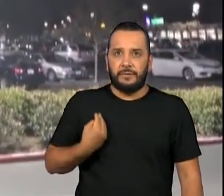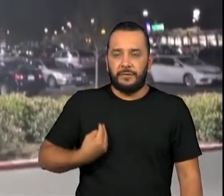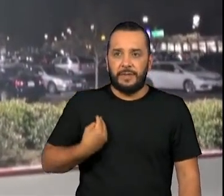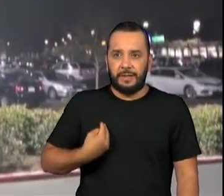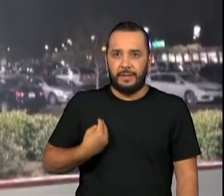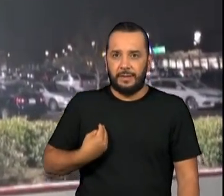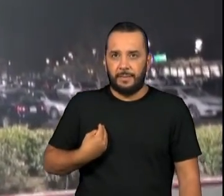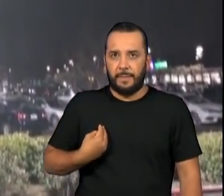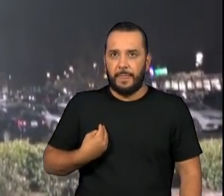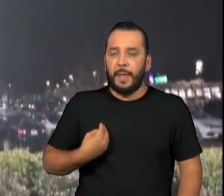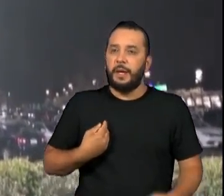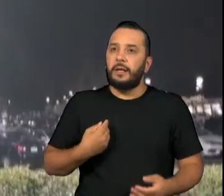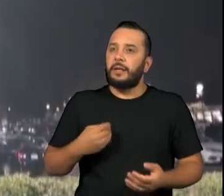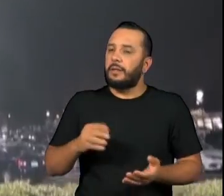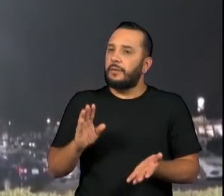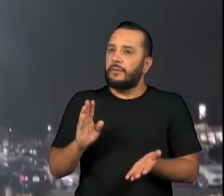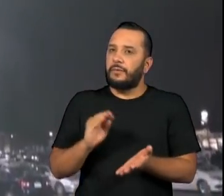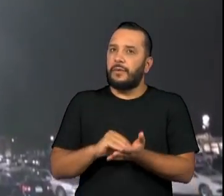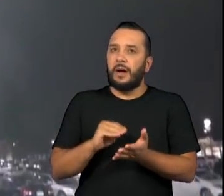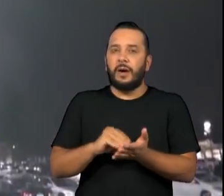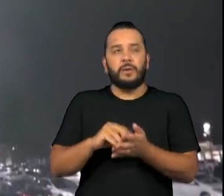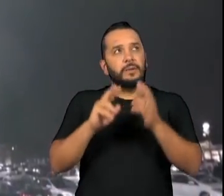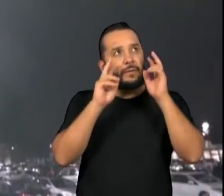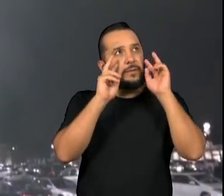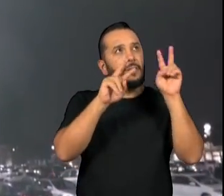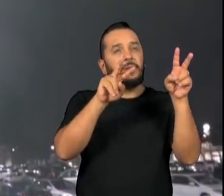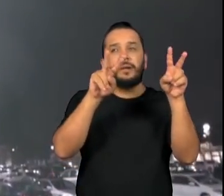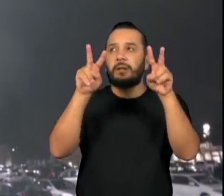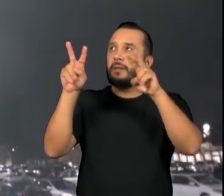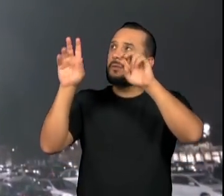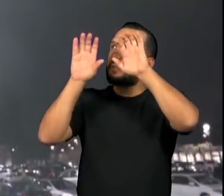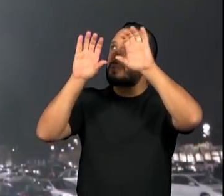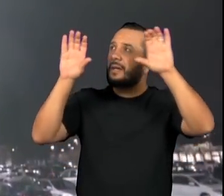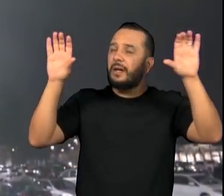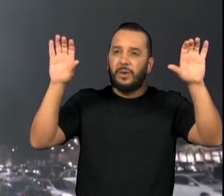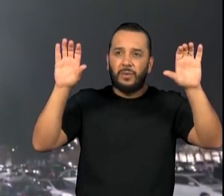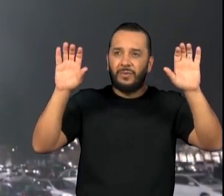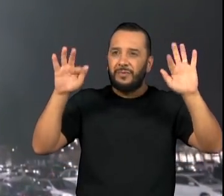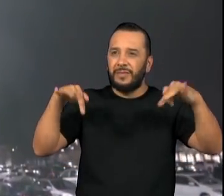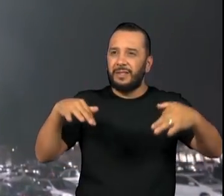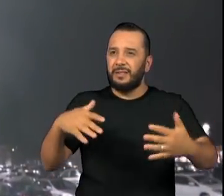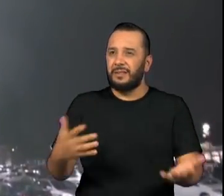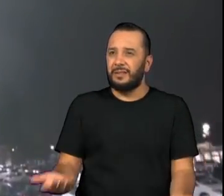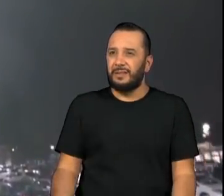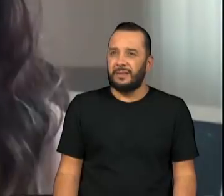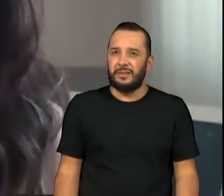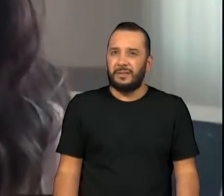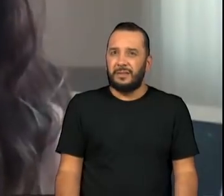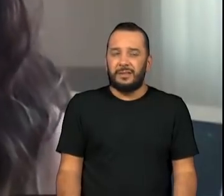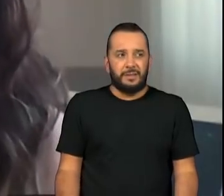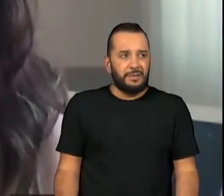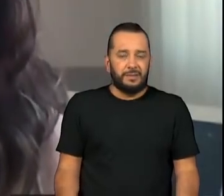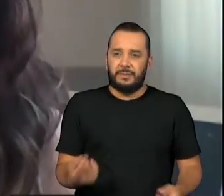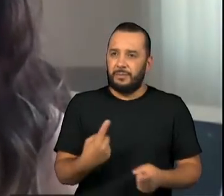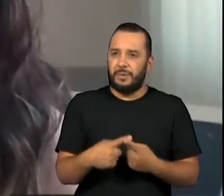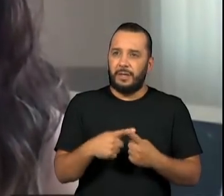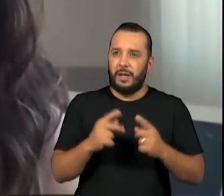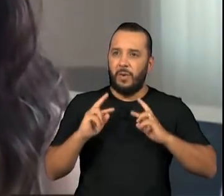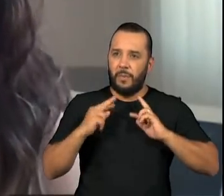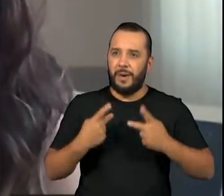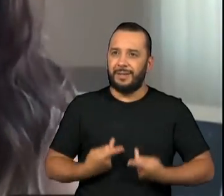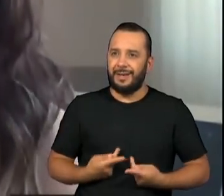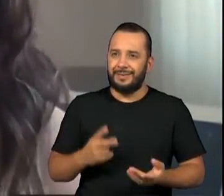da conexão com o céu noturno. Isso é muito triste porque toda a humanidade ela